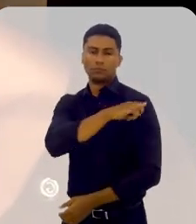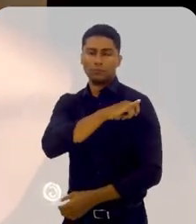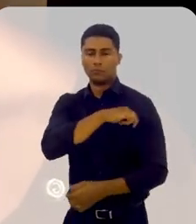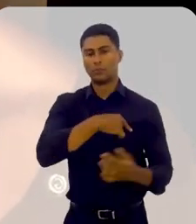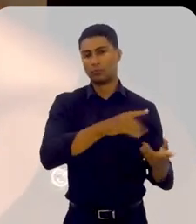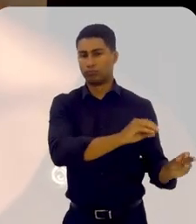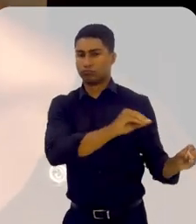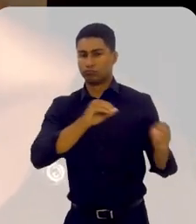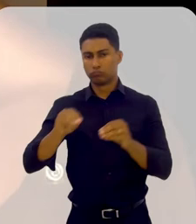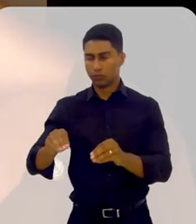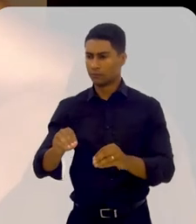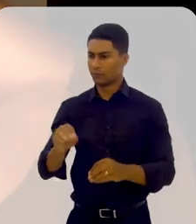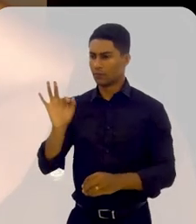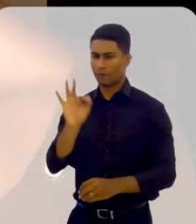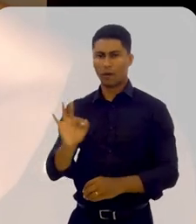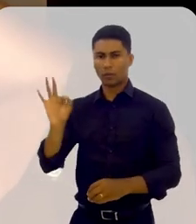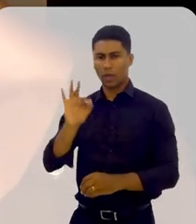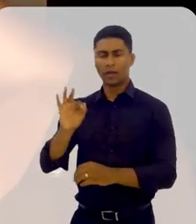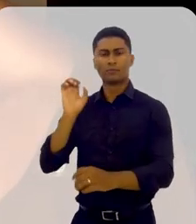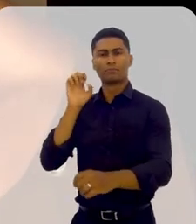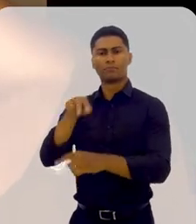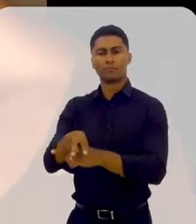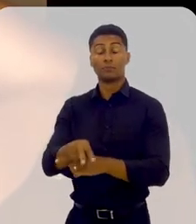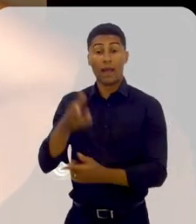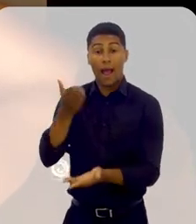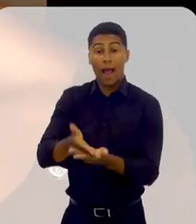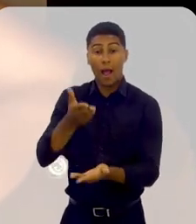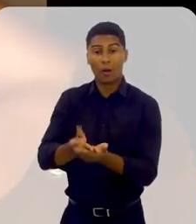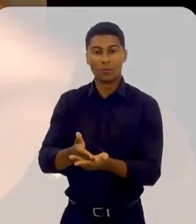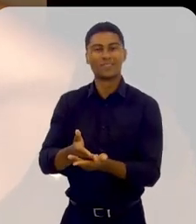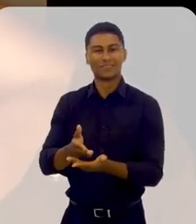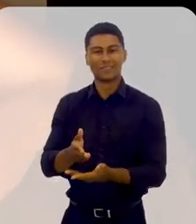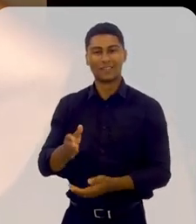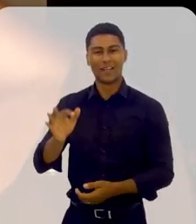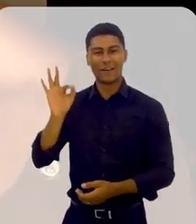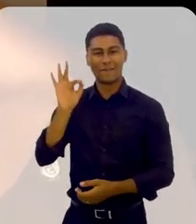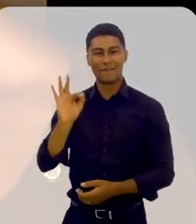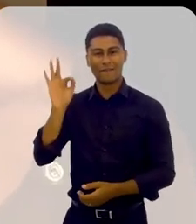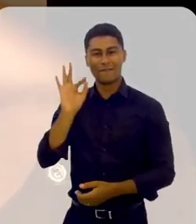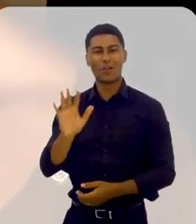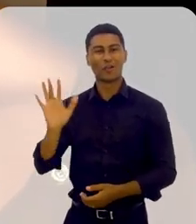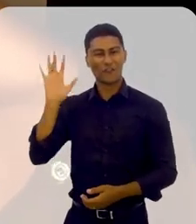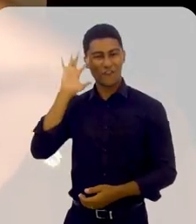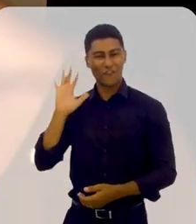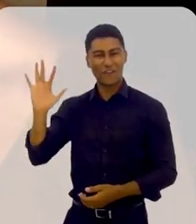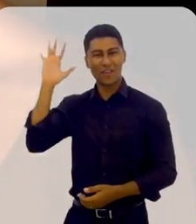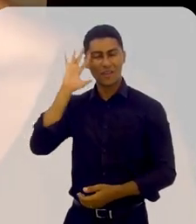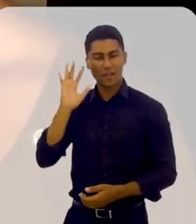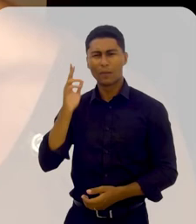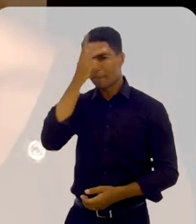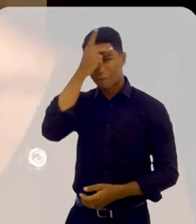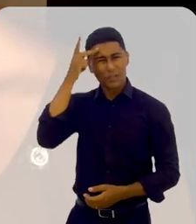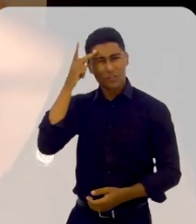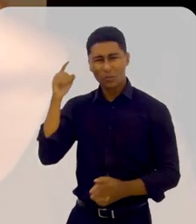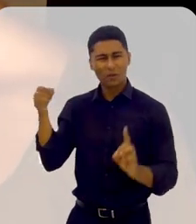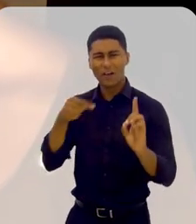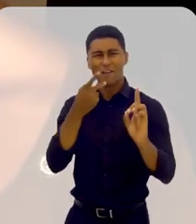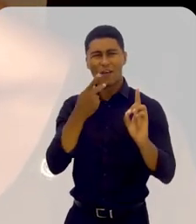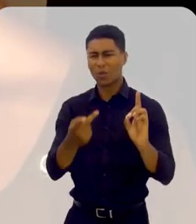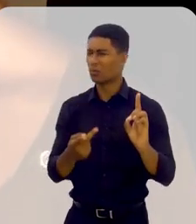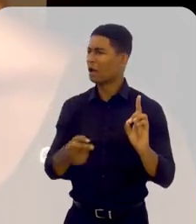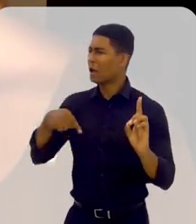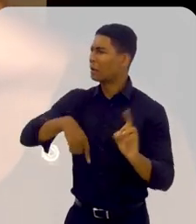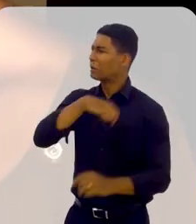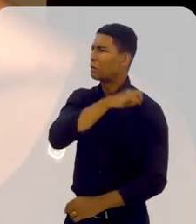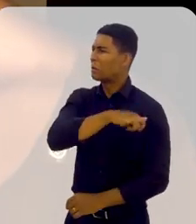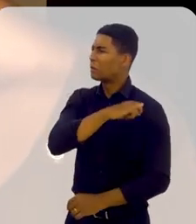chego no Rio e na faculdade, eu vejo numa aula de filosofia, no primeiro período que eu estava, alguém dizer: ah, mas eu não vejo